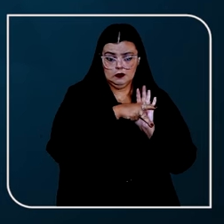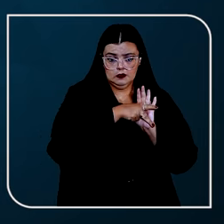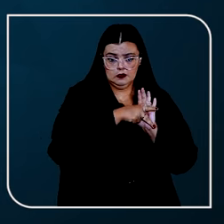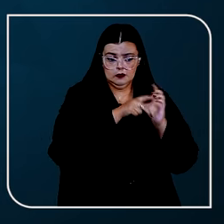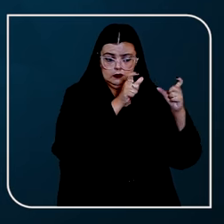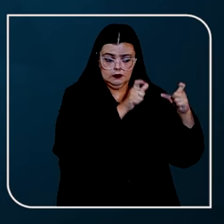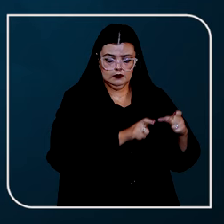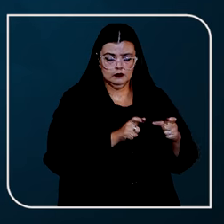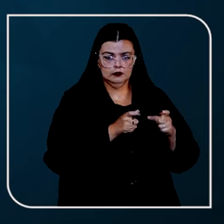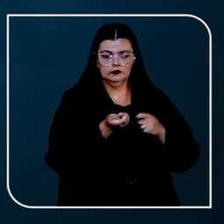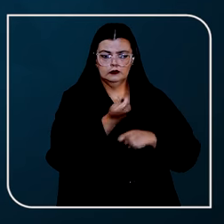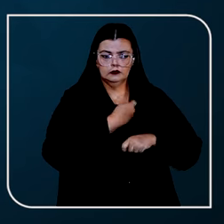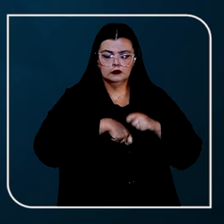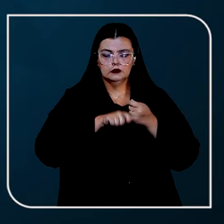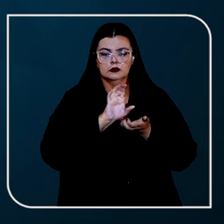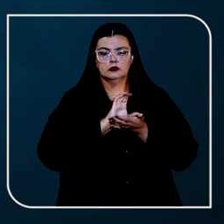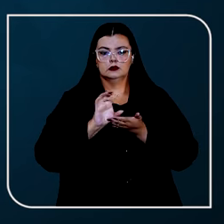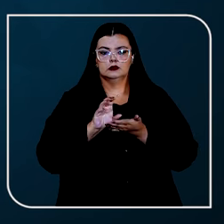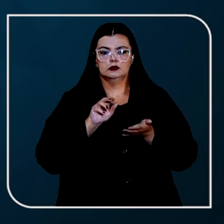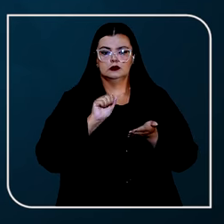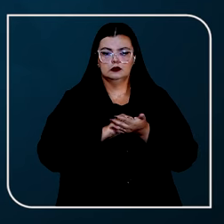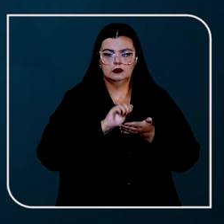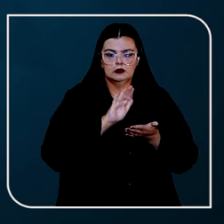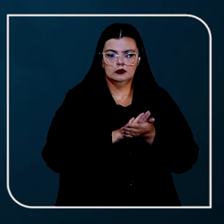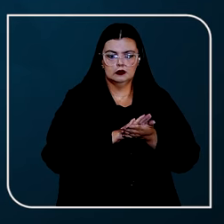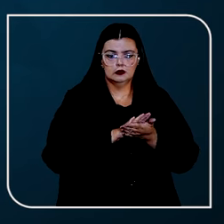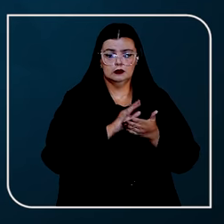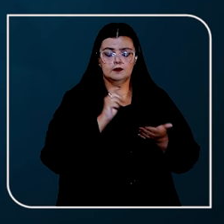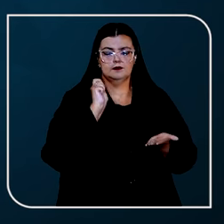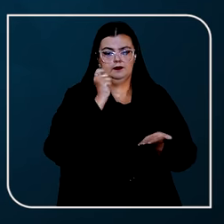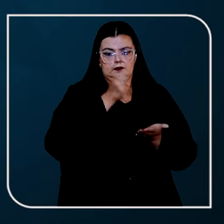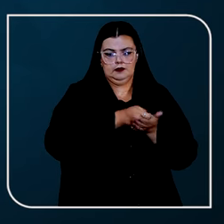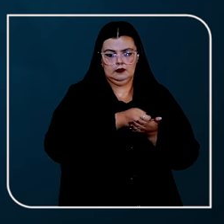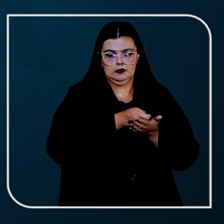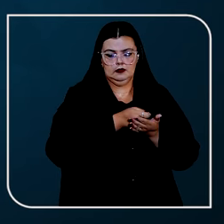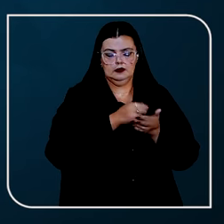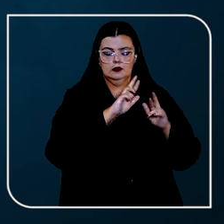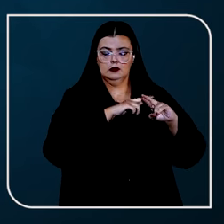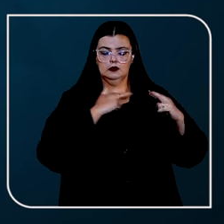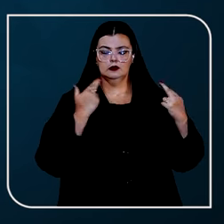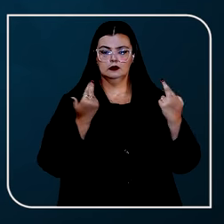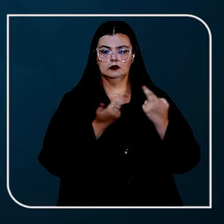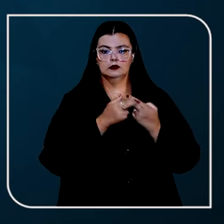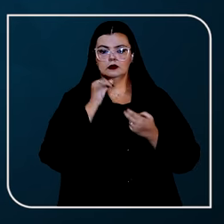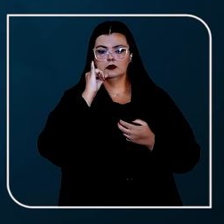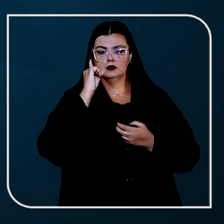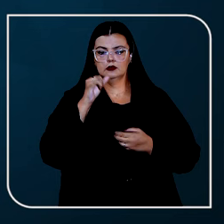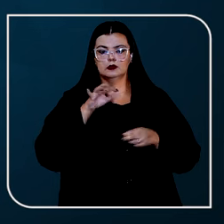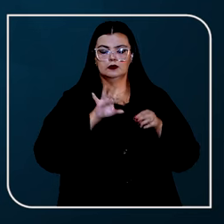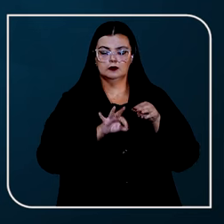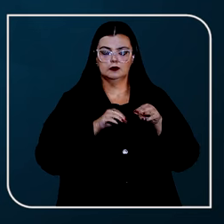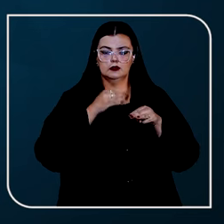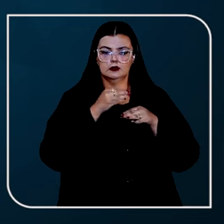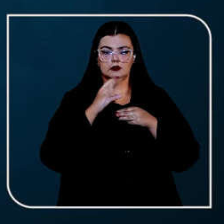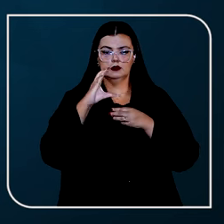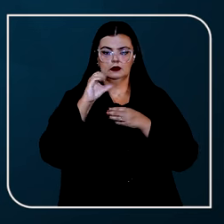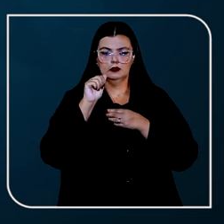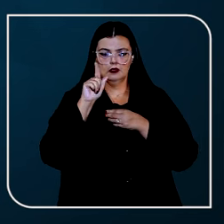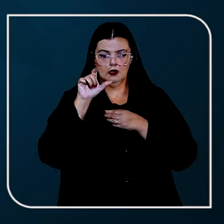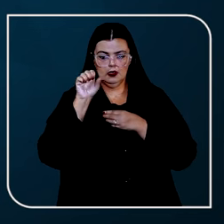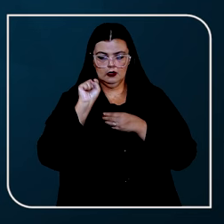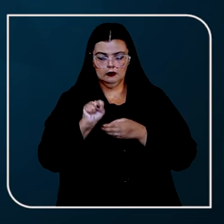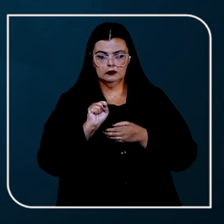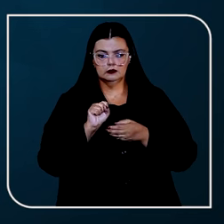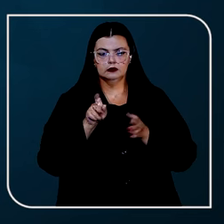imóvel com o financiamento garantido por alienação fiduciária a audiência foi determinada pelo Ministro Antônio Carlos